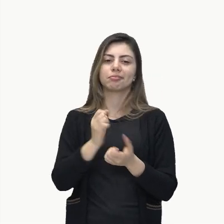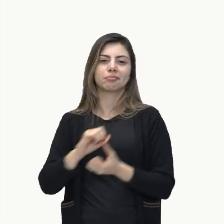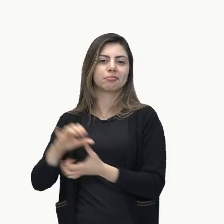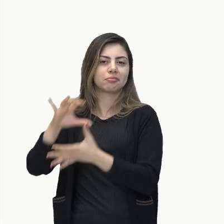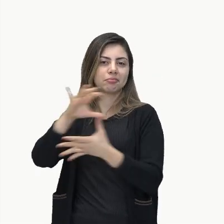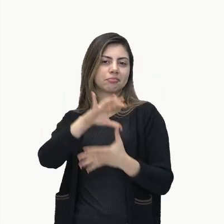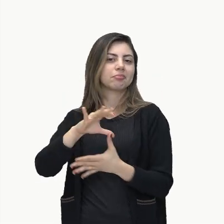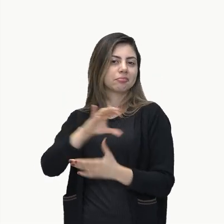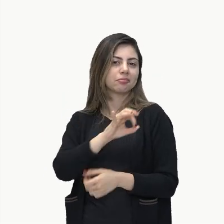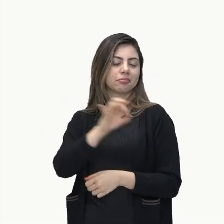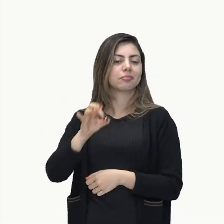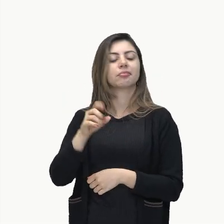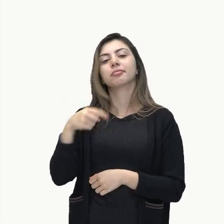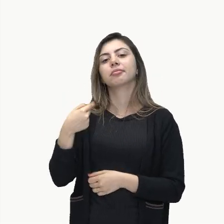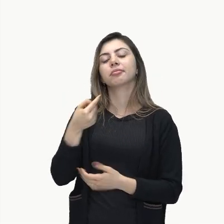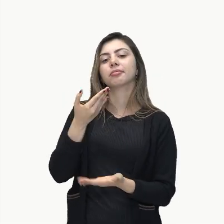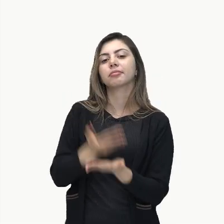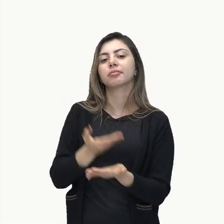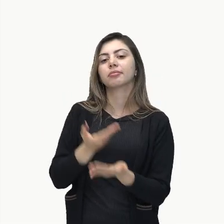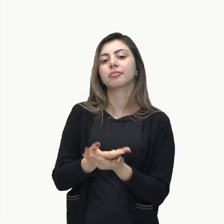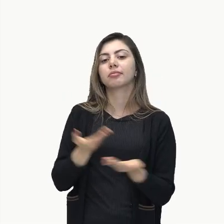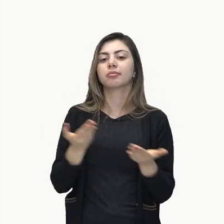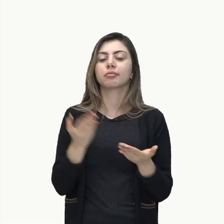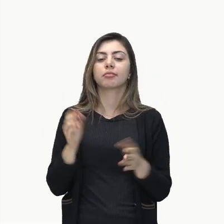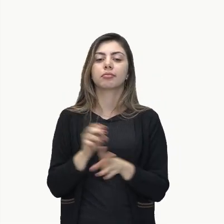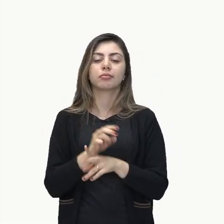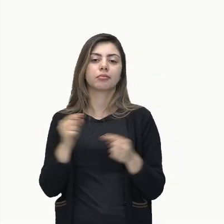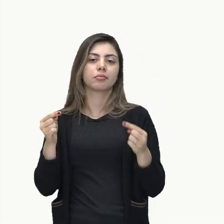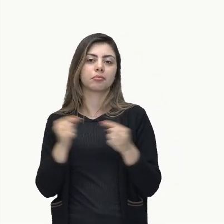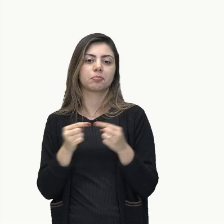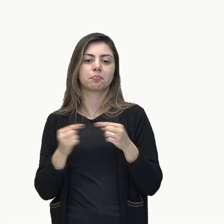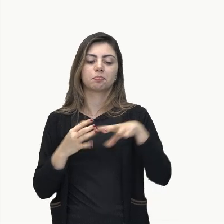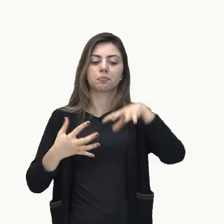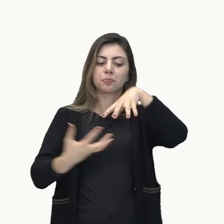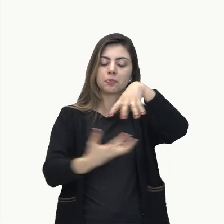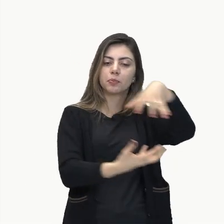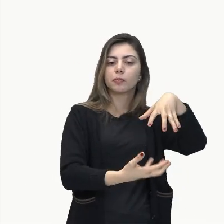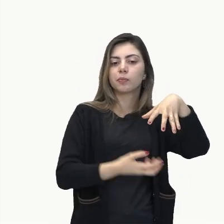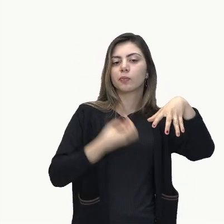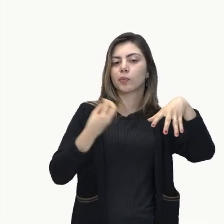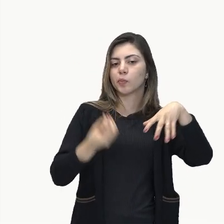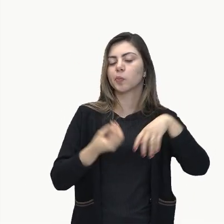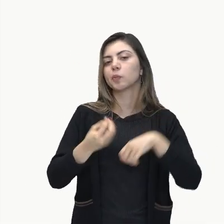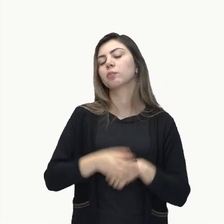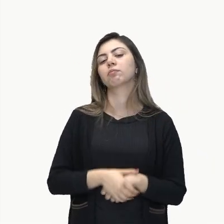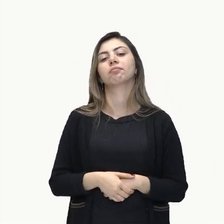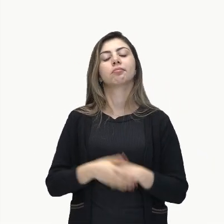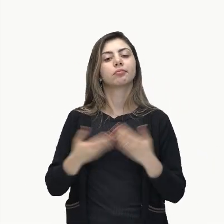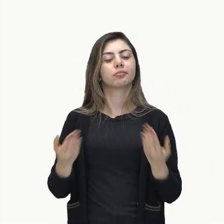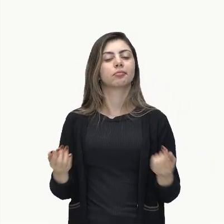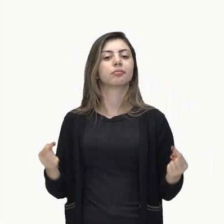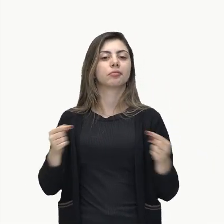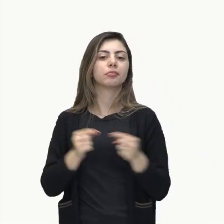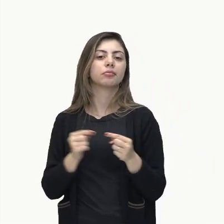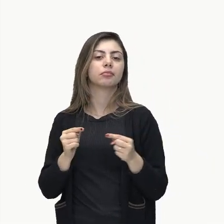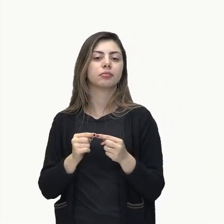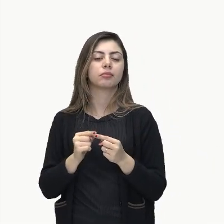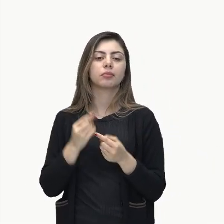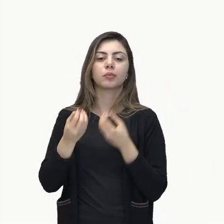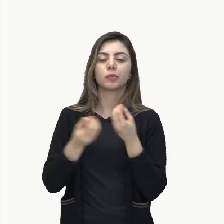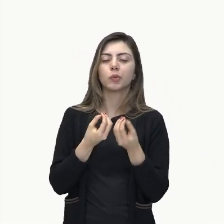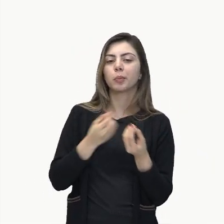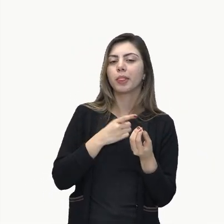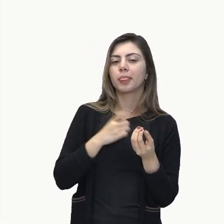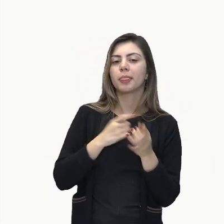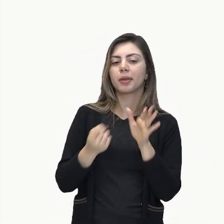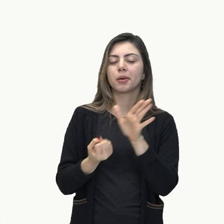fala nos mapas temáticos e falamos de mapas físicos, nós estamos falando aí da estrutura física